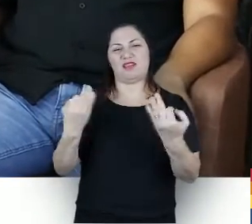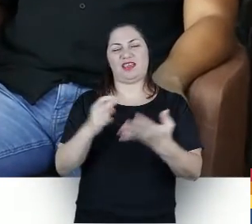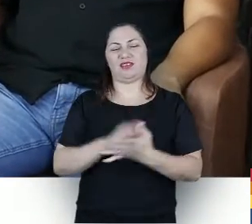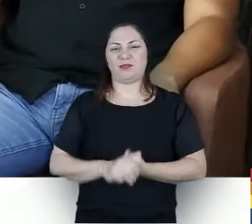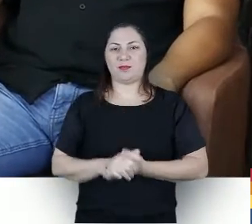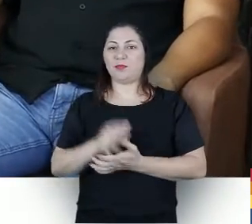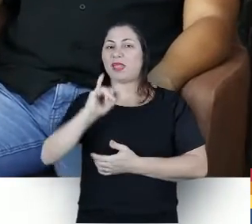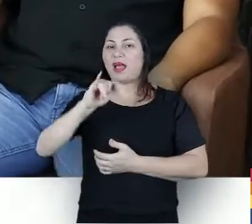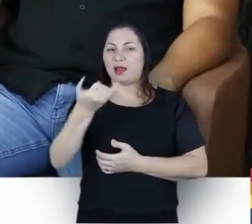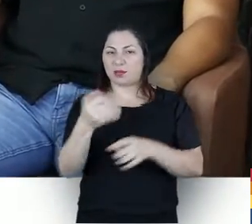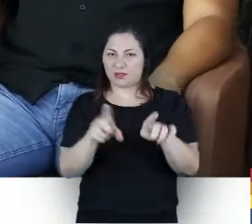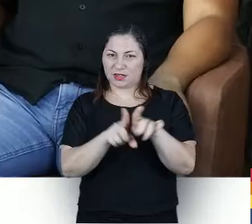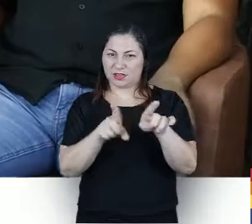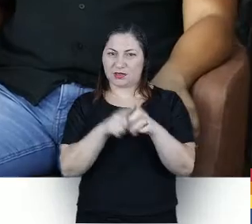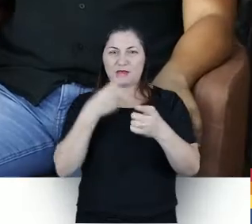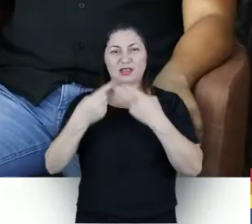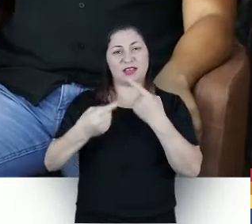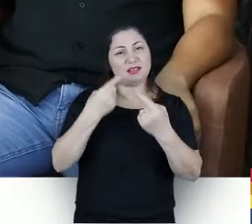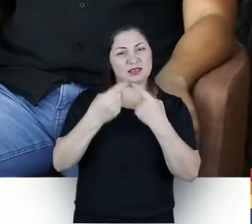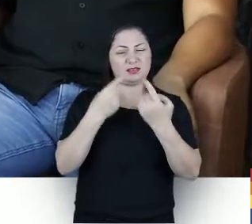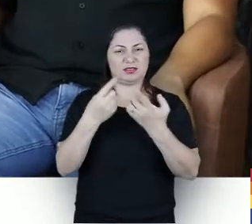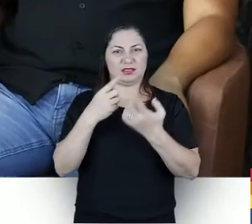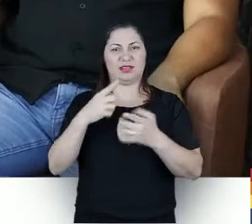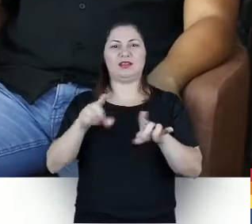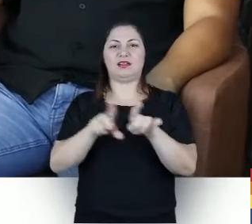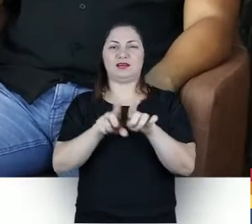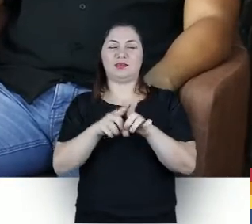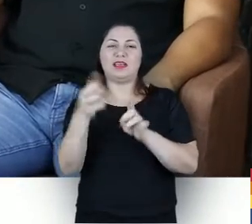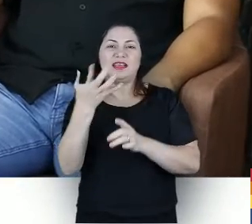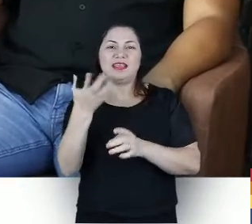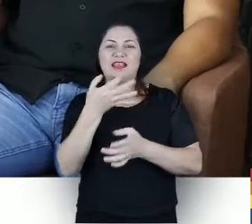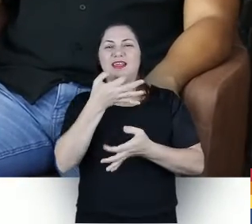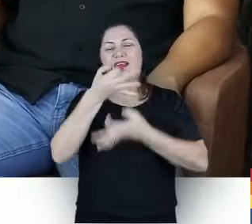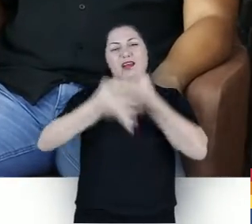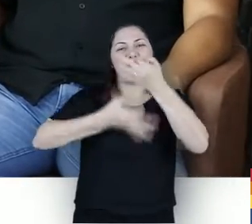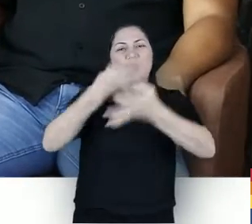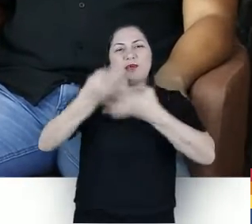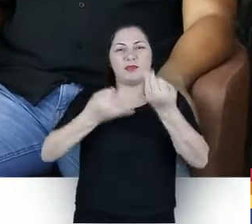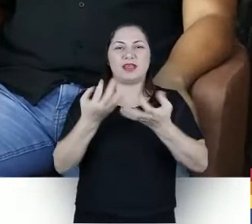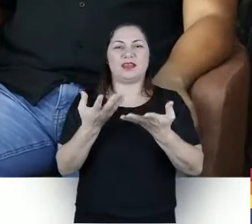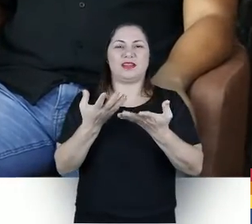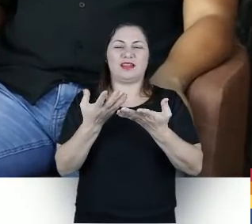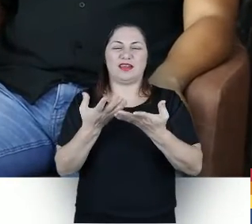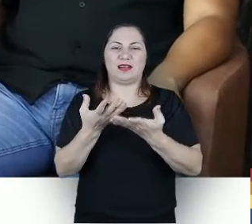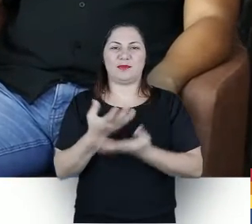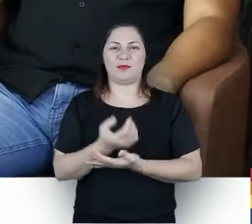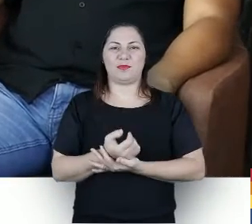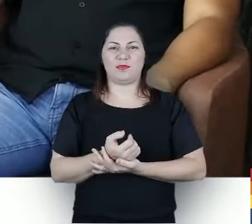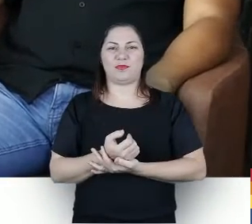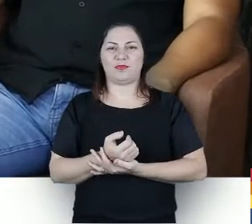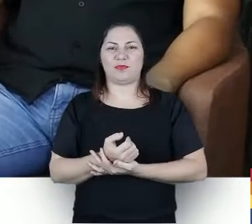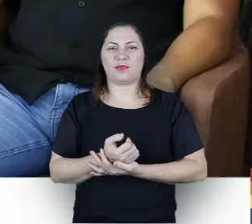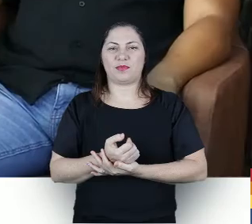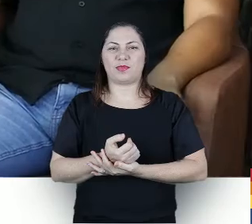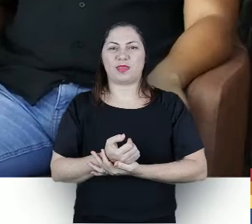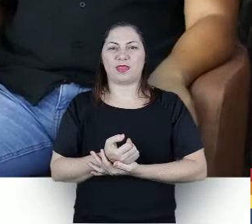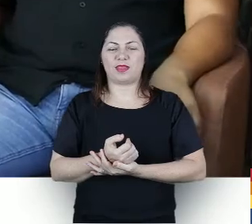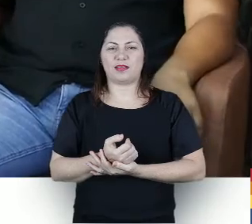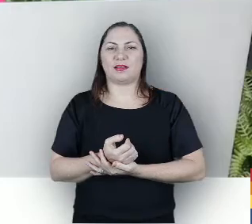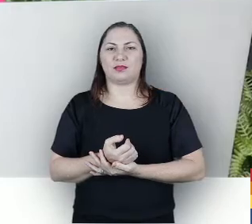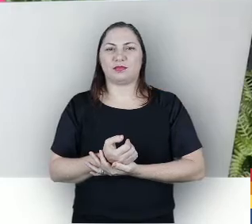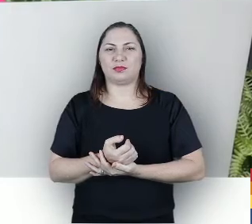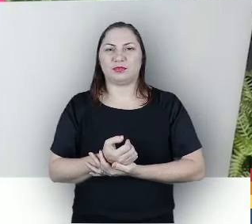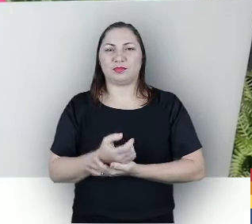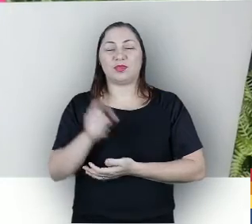determinado tema social, determinada vulnerabilidade, né? Então, nós temos que trazer essas ferramentas a nosso favor.